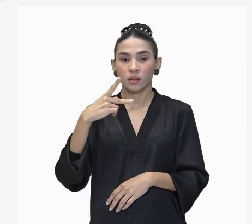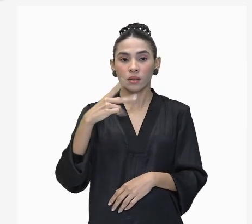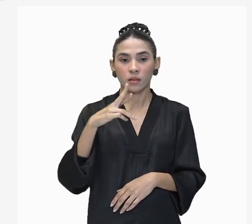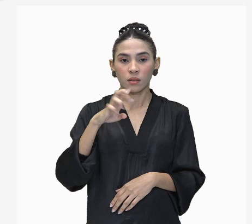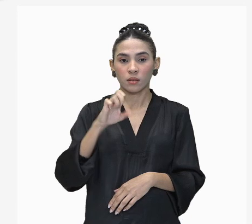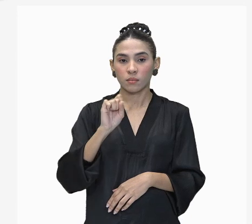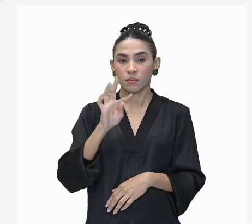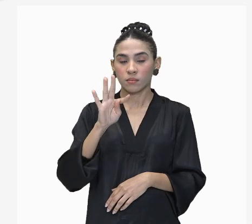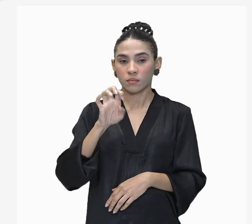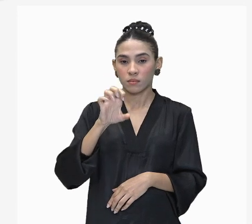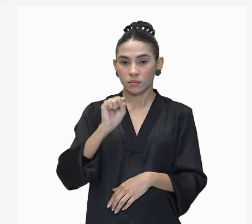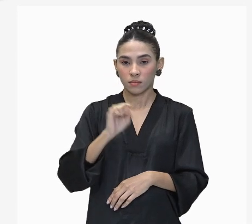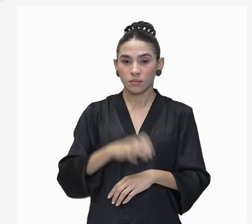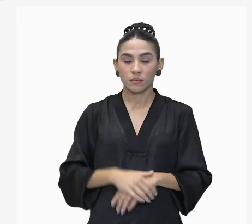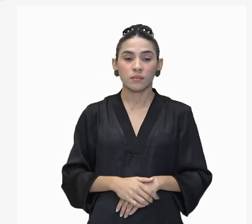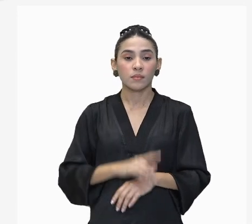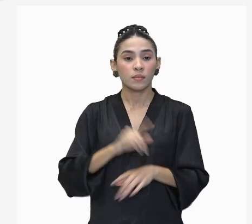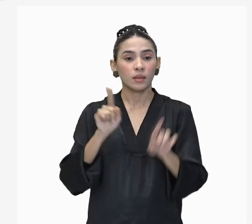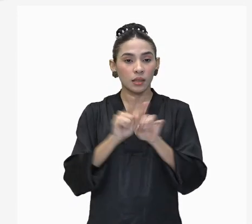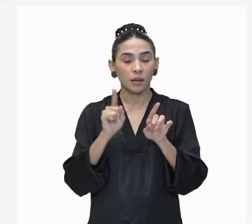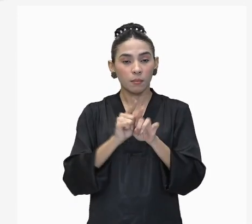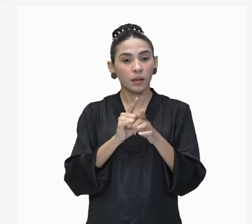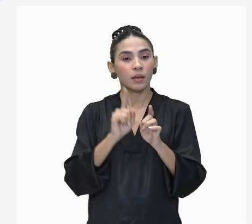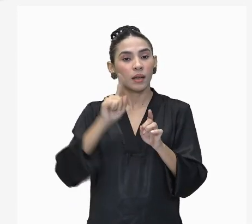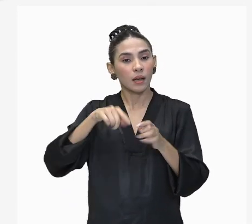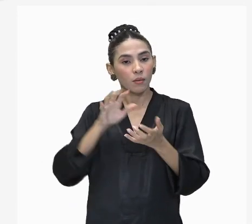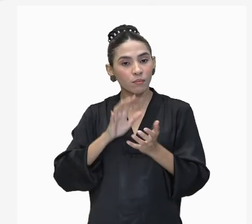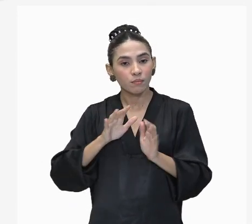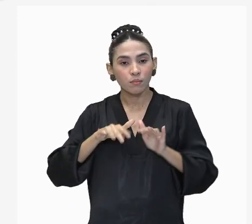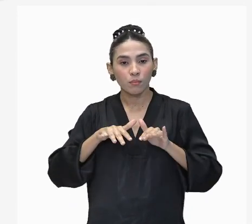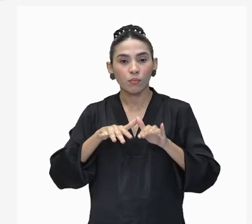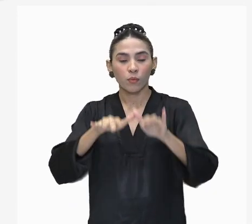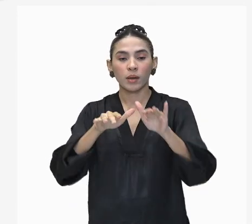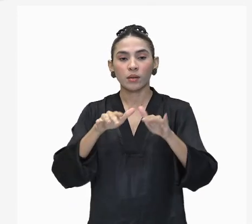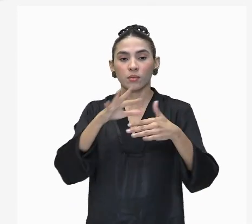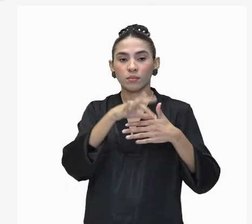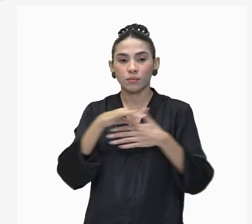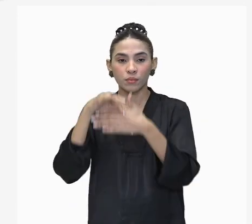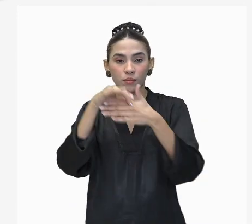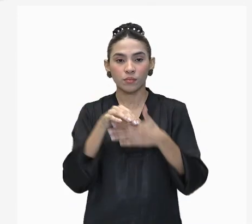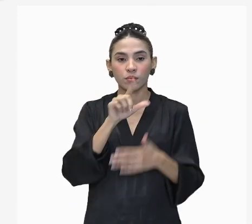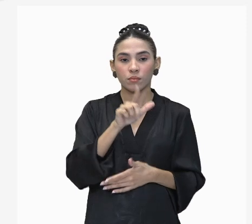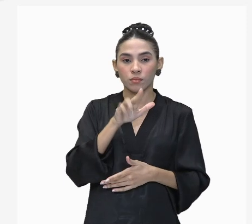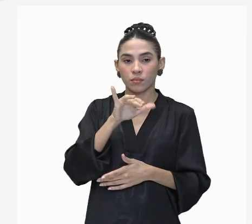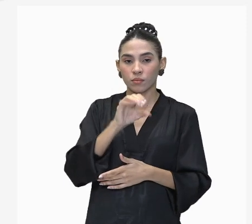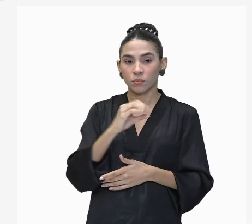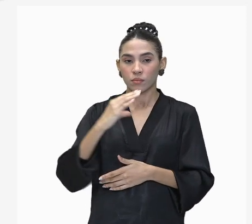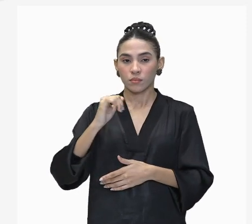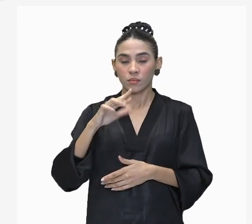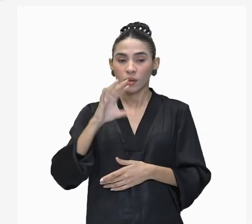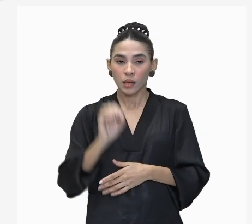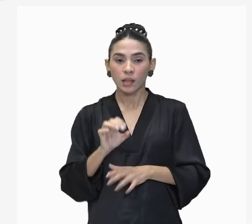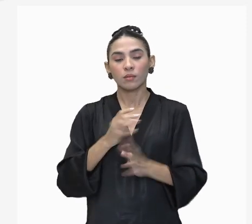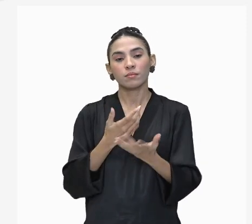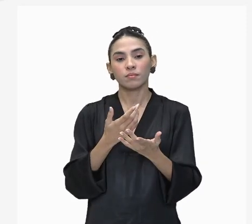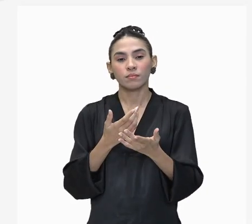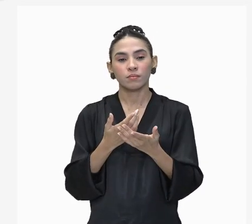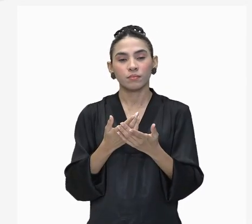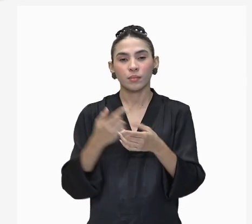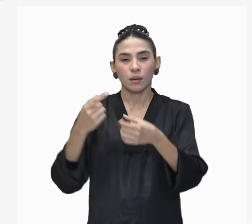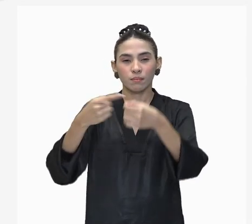a Coluna Prestes? Foi um movimento liderado por Luiz Carlos Prestes, que percorreu o interior do Brasil